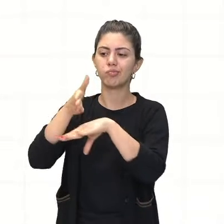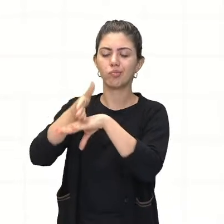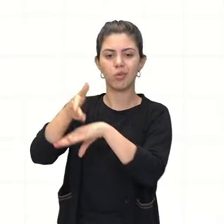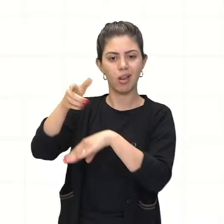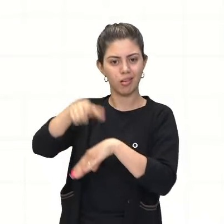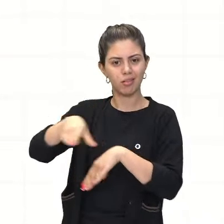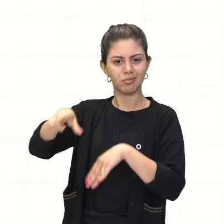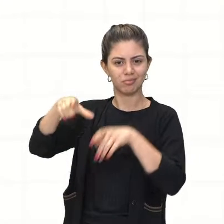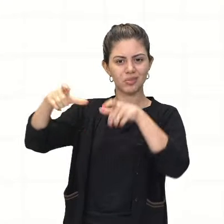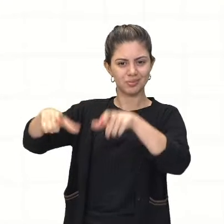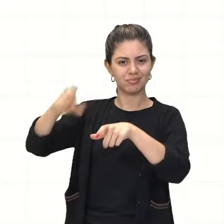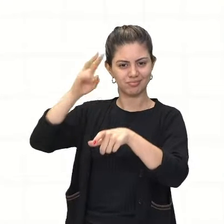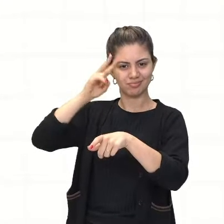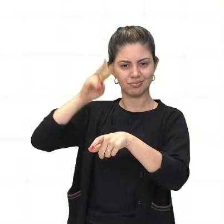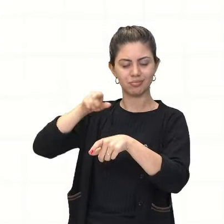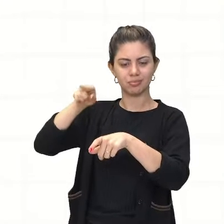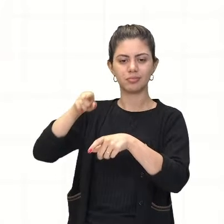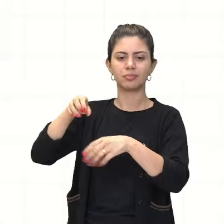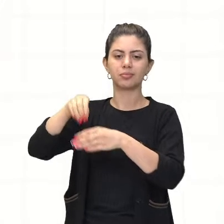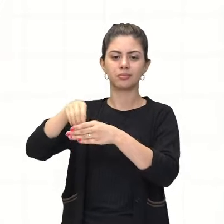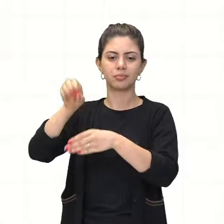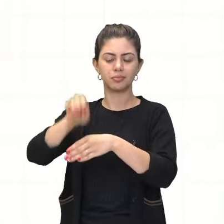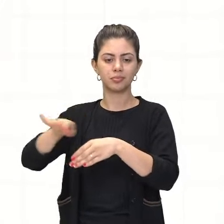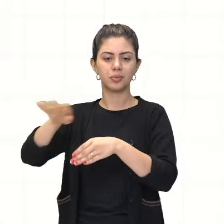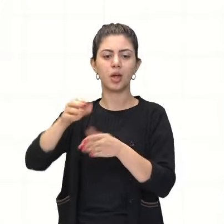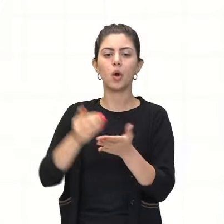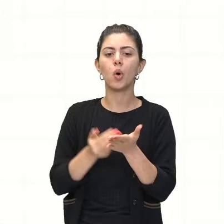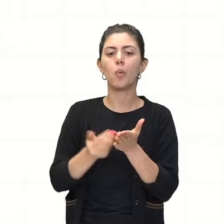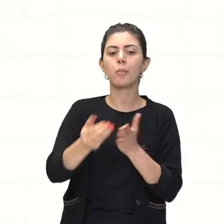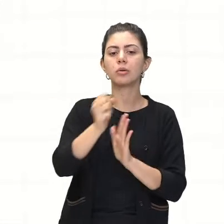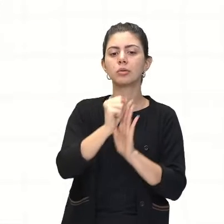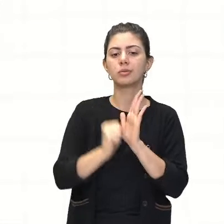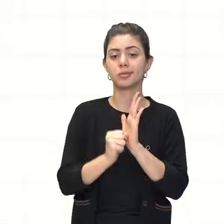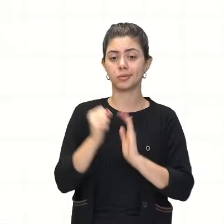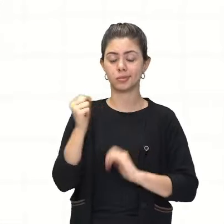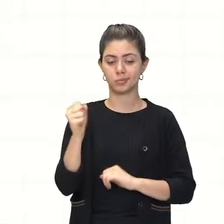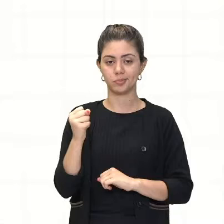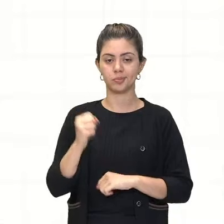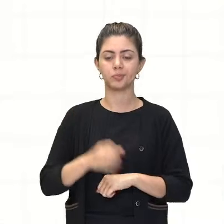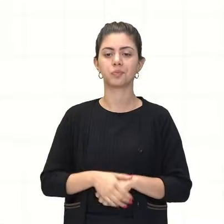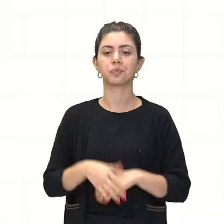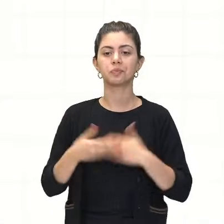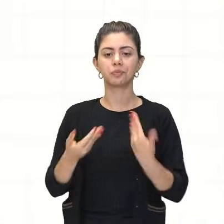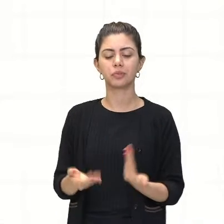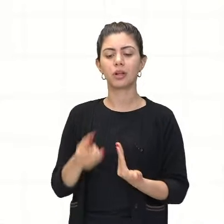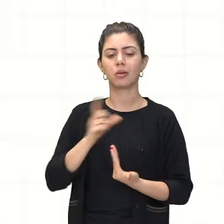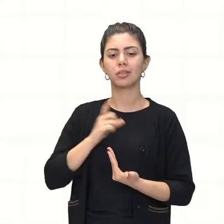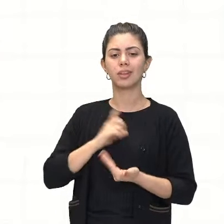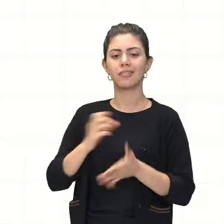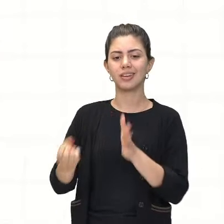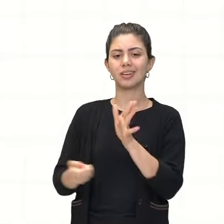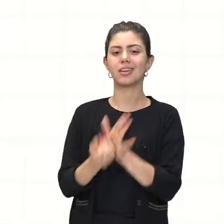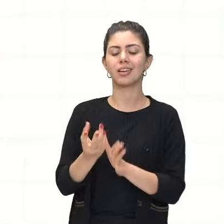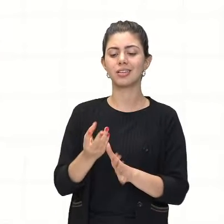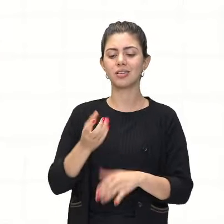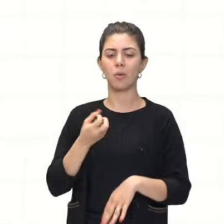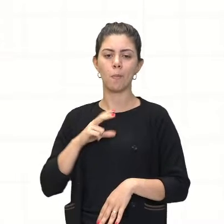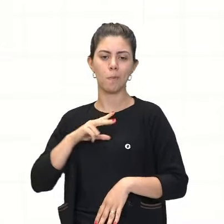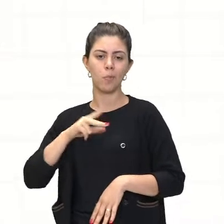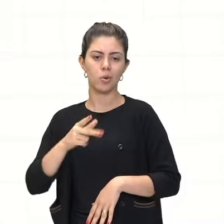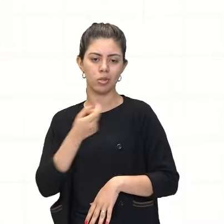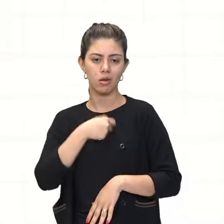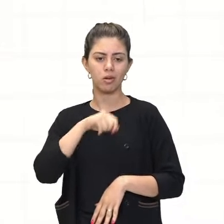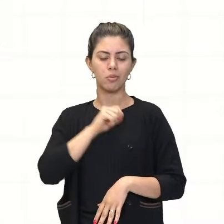Ibérica ali a partir do início do século VIII. Então, a formação de Portugal e Espanha